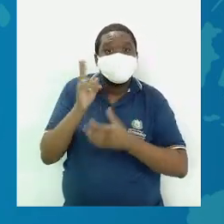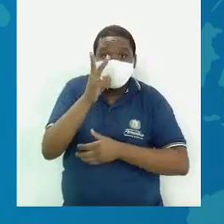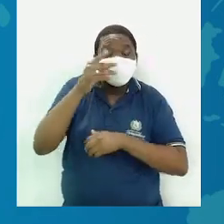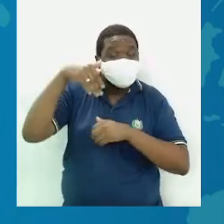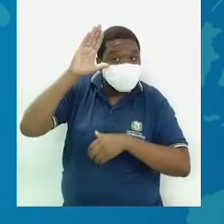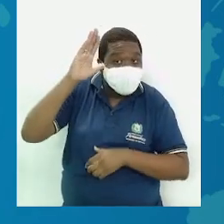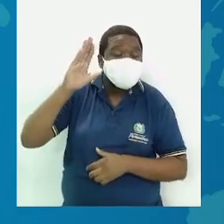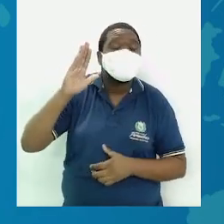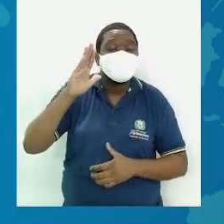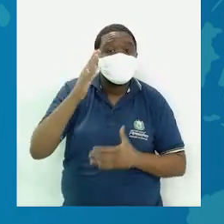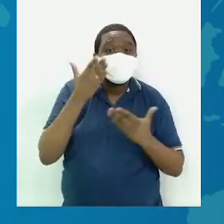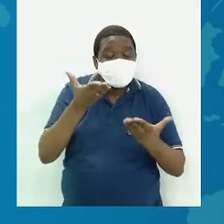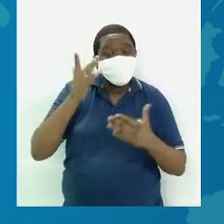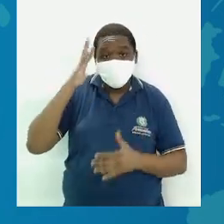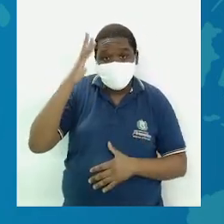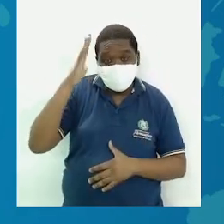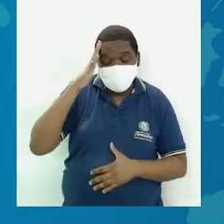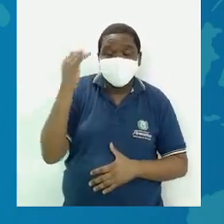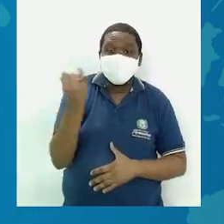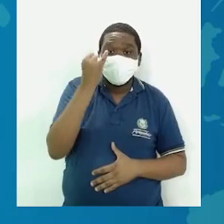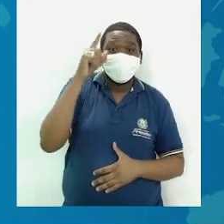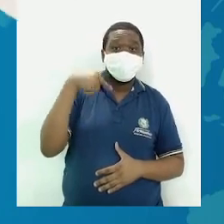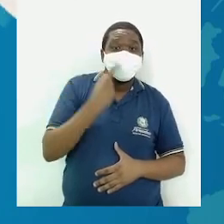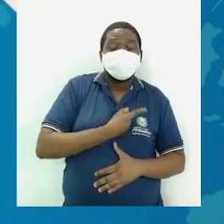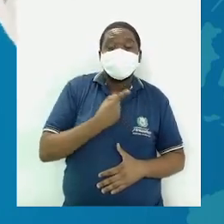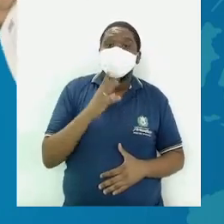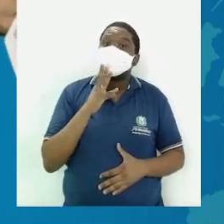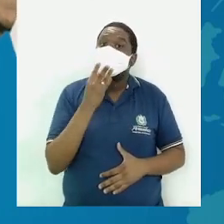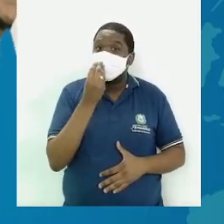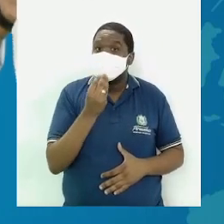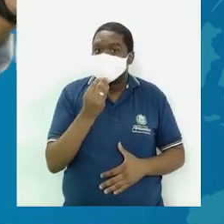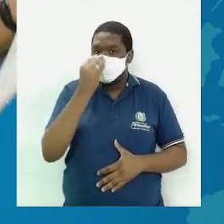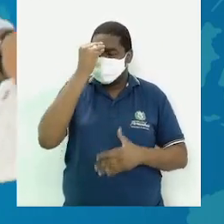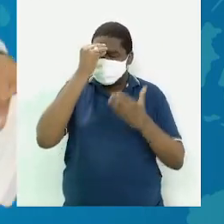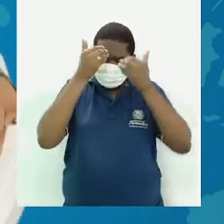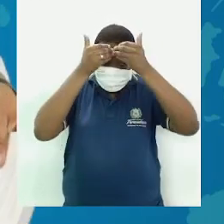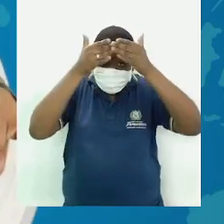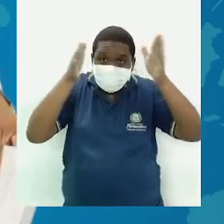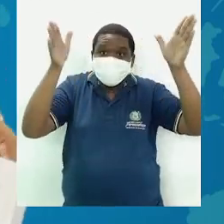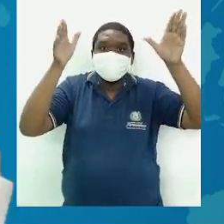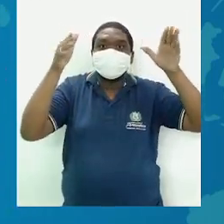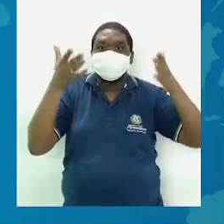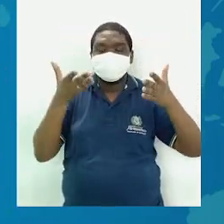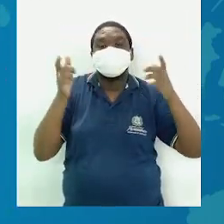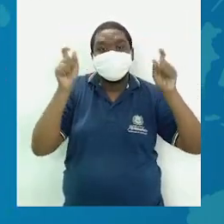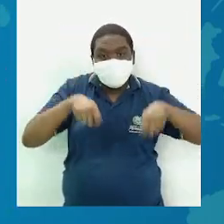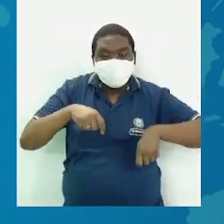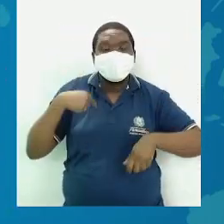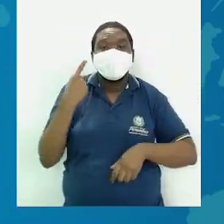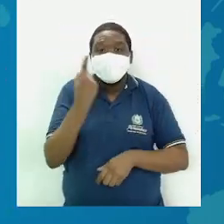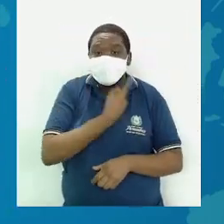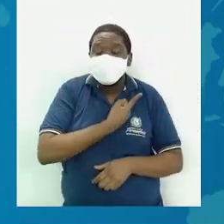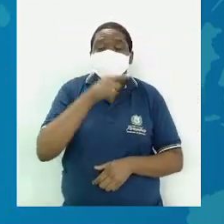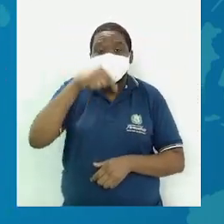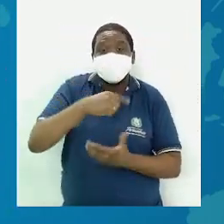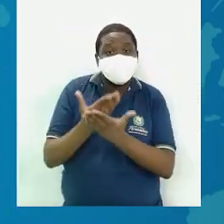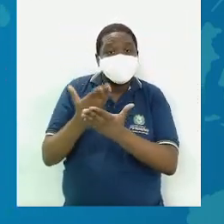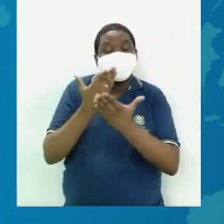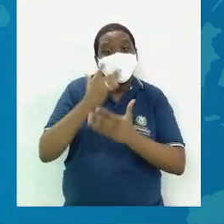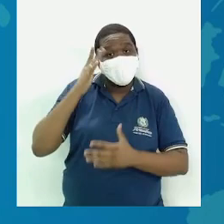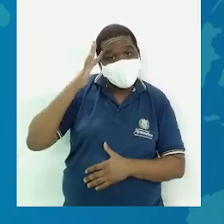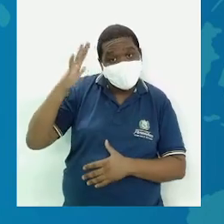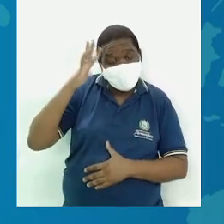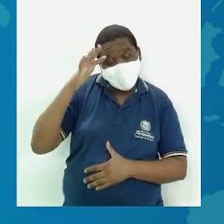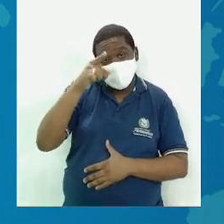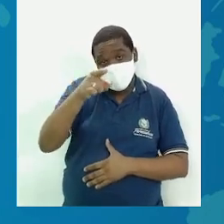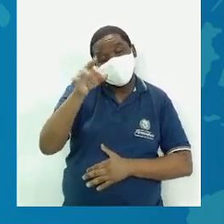mais. A filosofia serve para isso, para abrir, ampliar a nossa mente. Quando você estuda filosofia, você está preparado,